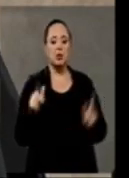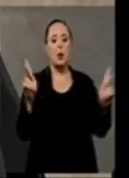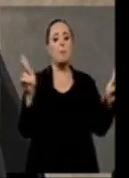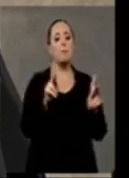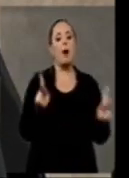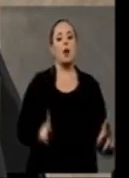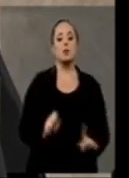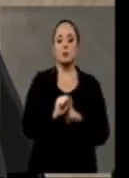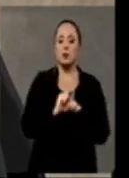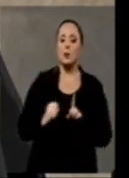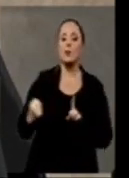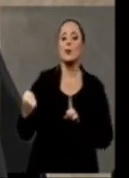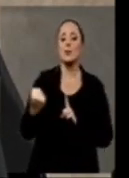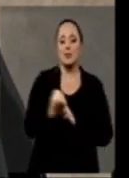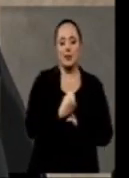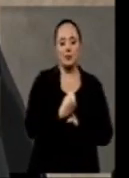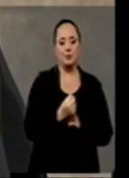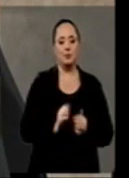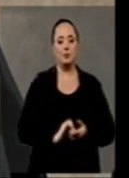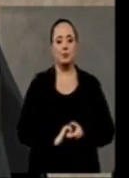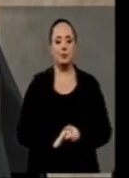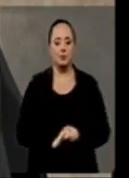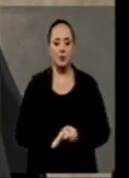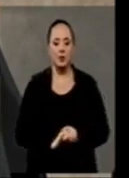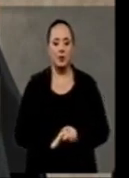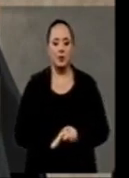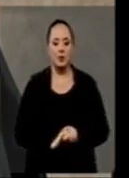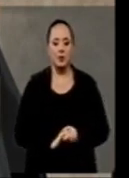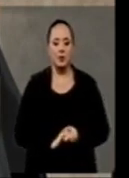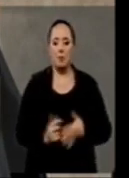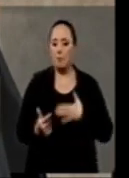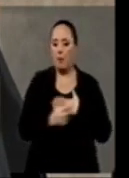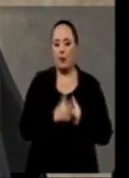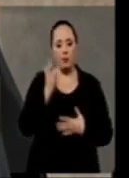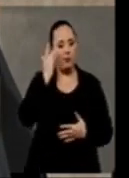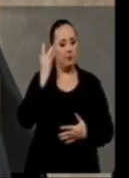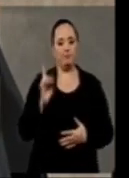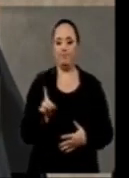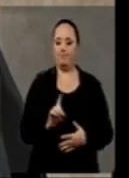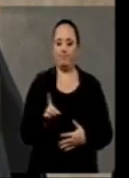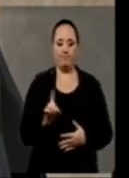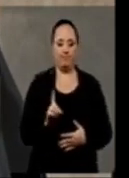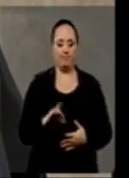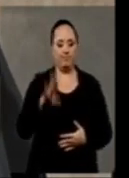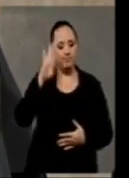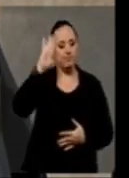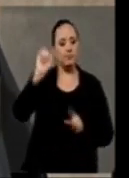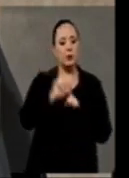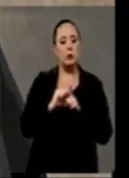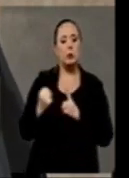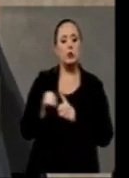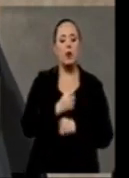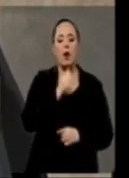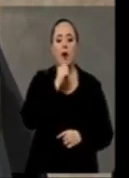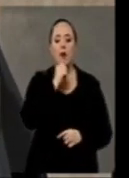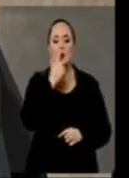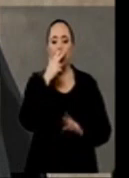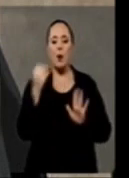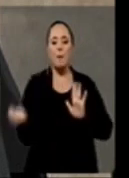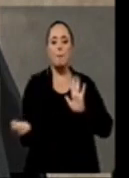social possível tarefa nada fácil sobretudo em uma sociedade ainda marcadamente